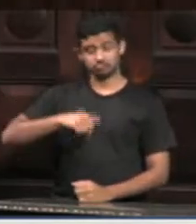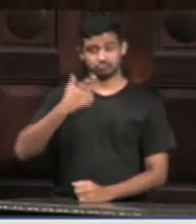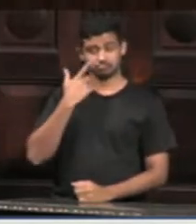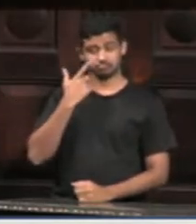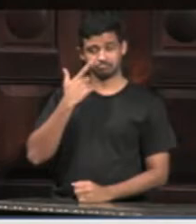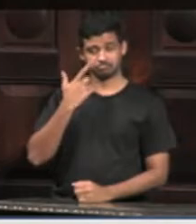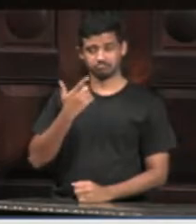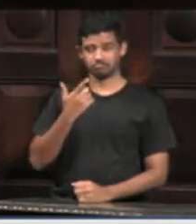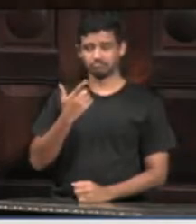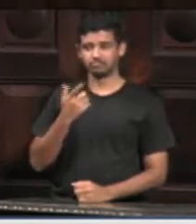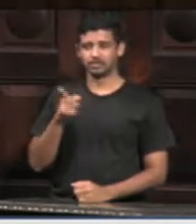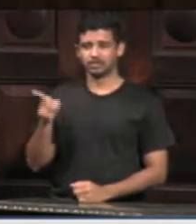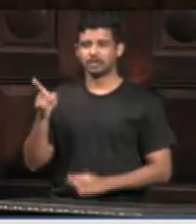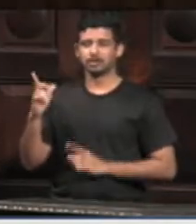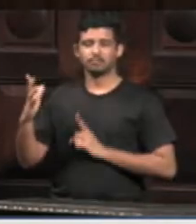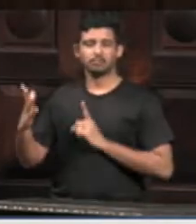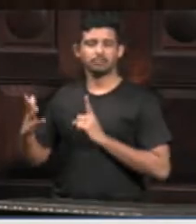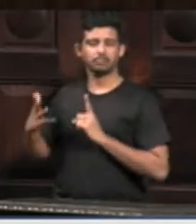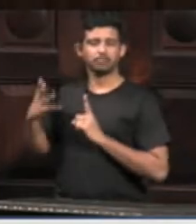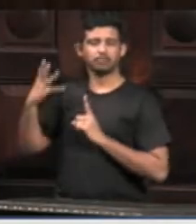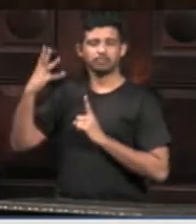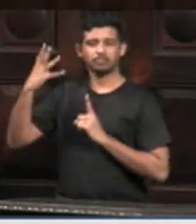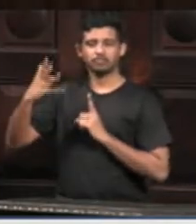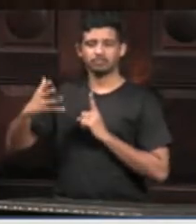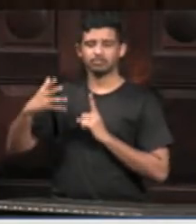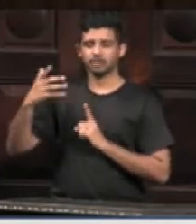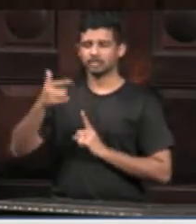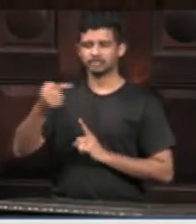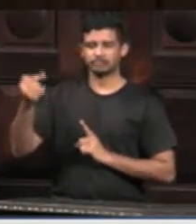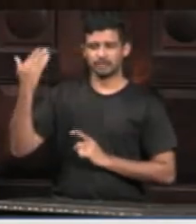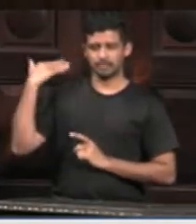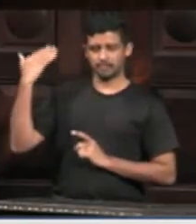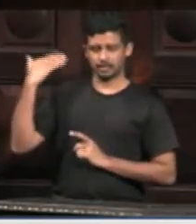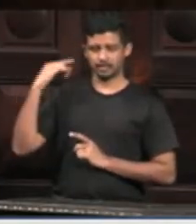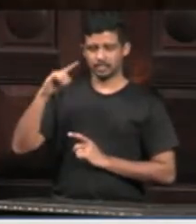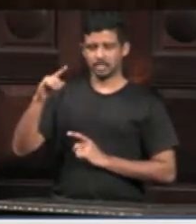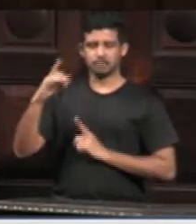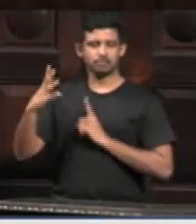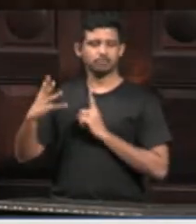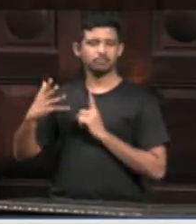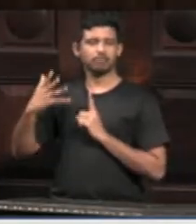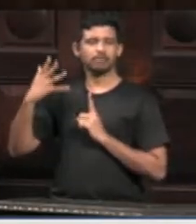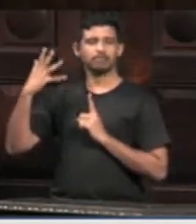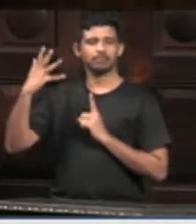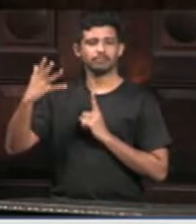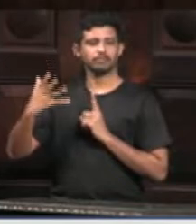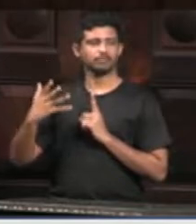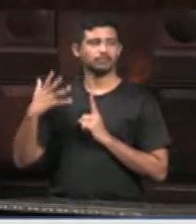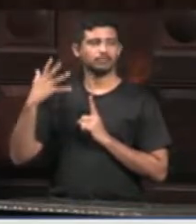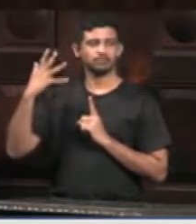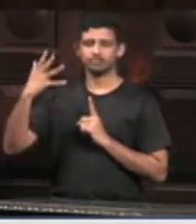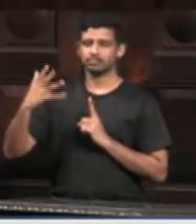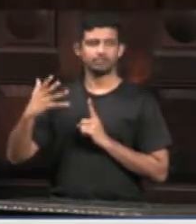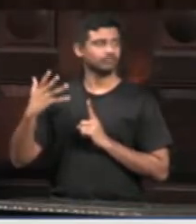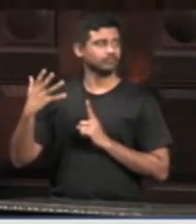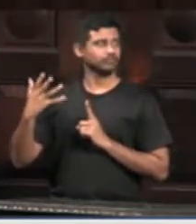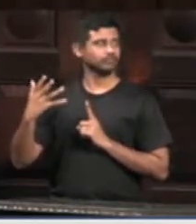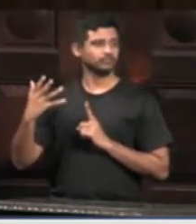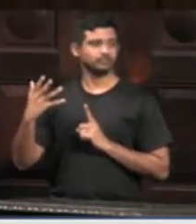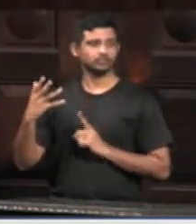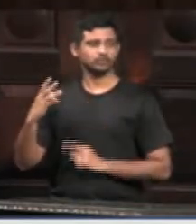com o discurso, o último que fez no final de semana, deixa todo mundo numa